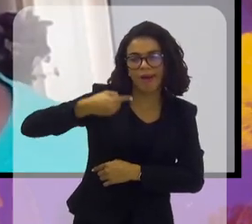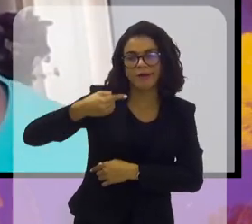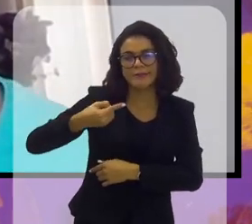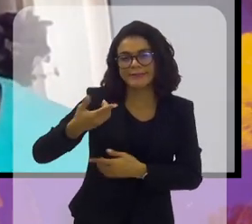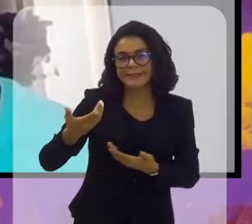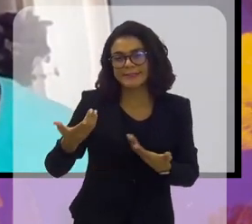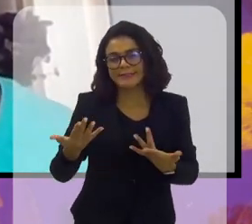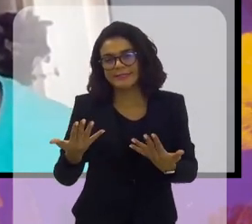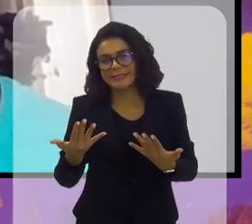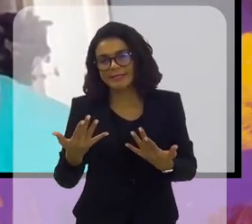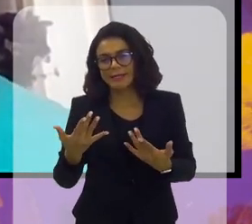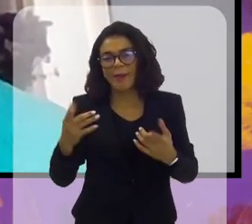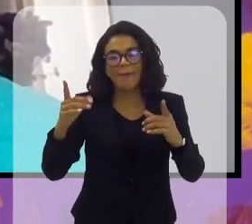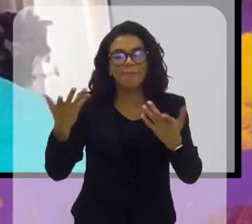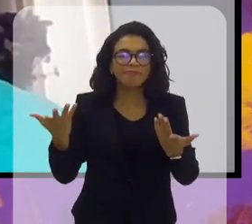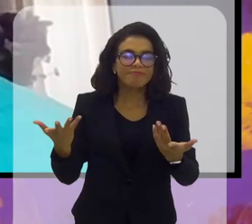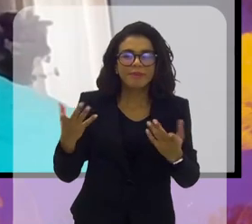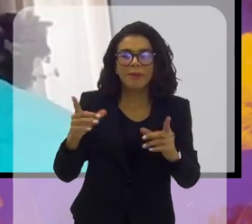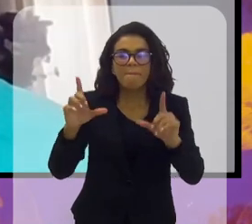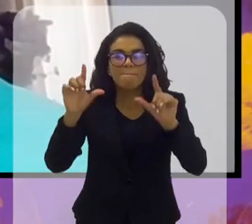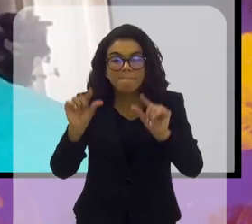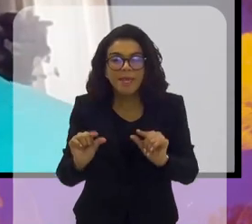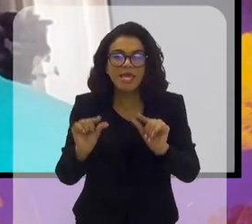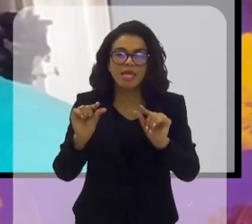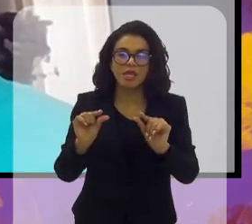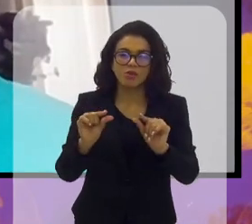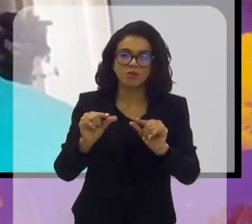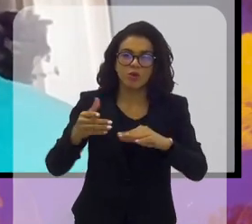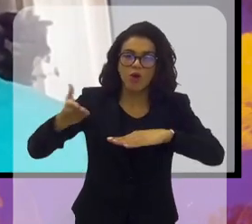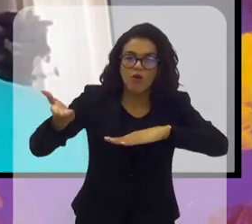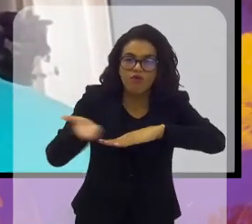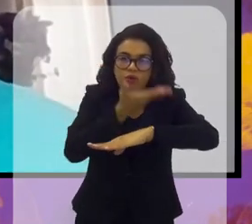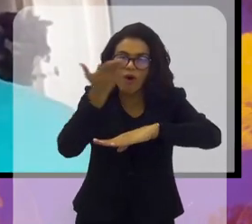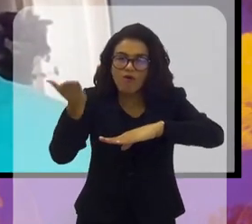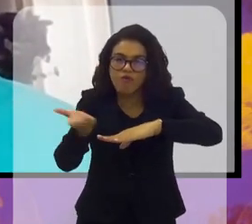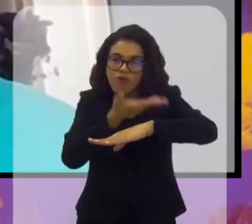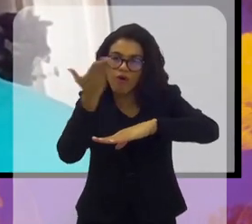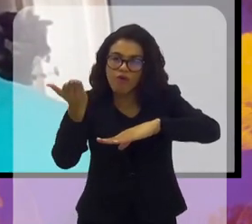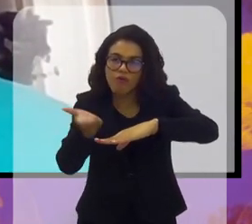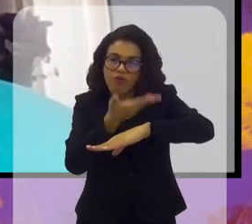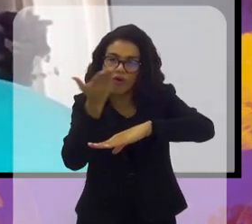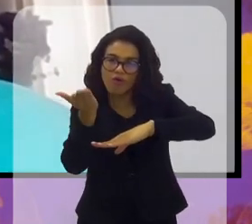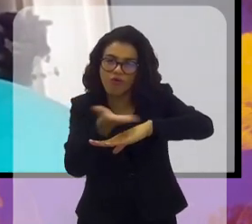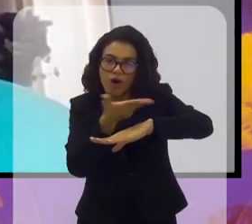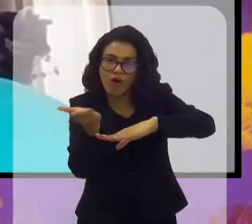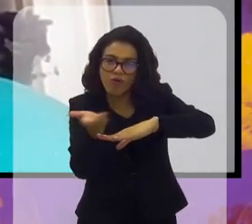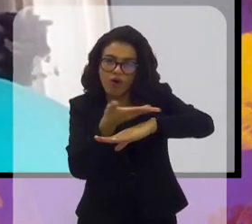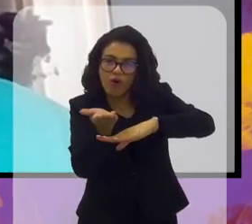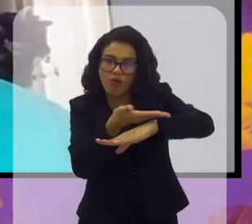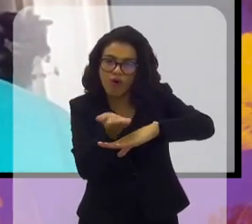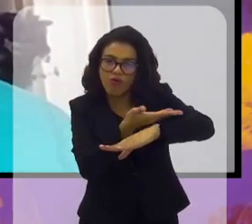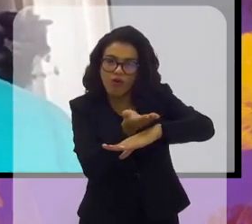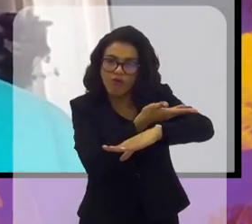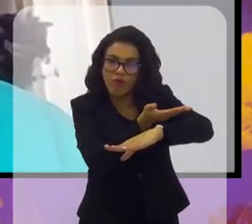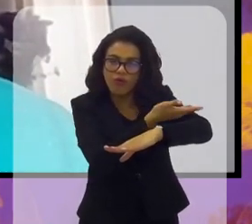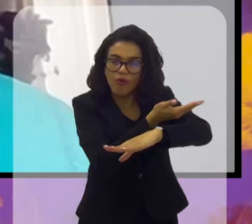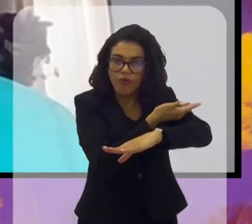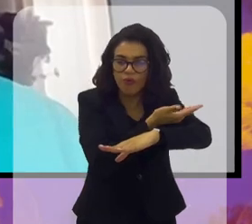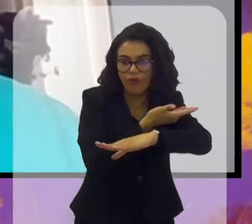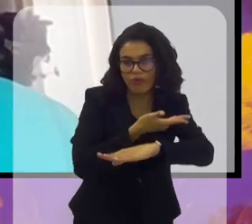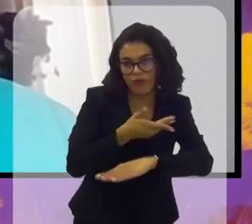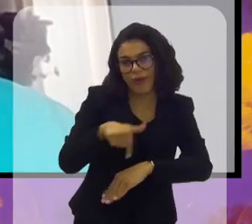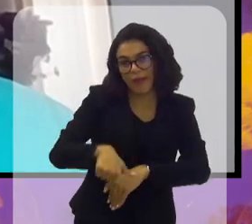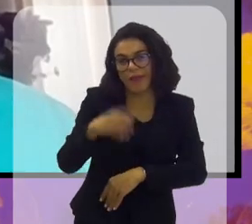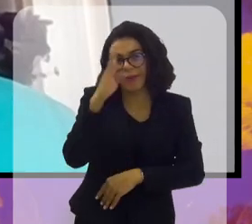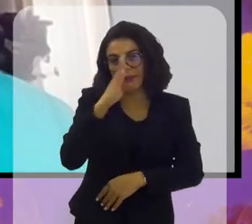muito menos fiável do que é hoje uma máquina helicoidal, que a maior parte dos gramados esportivos brasileiros